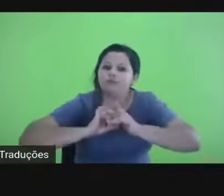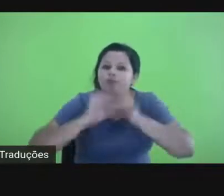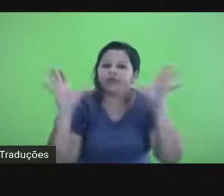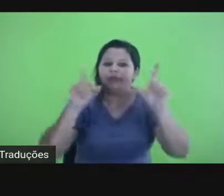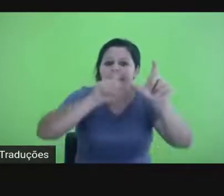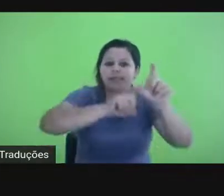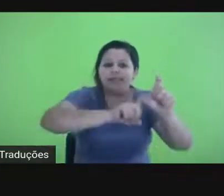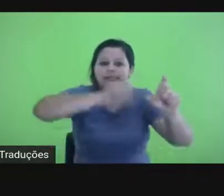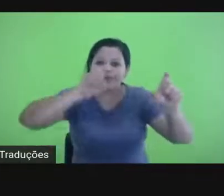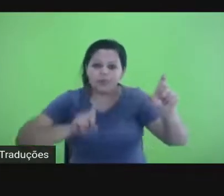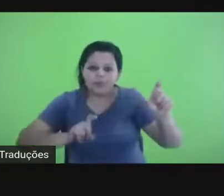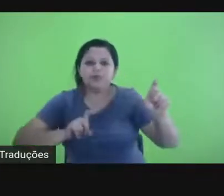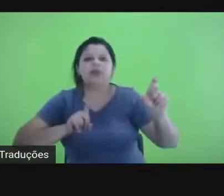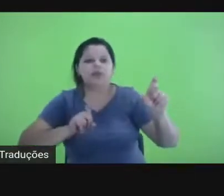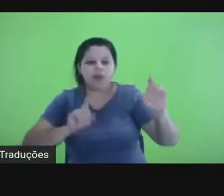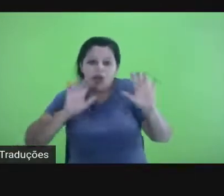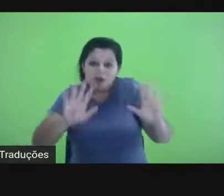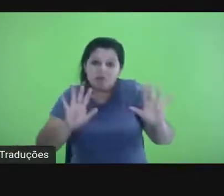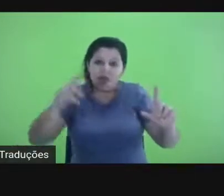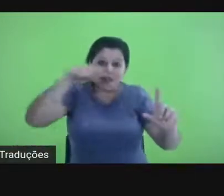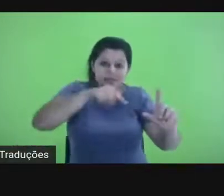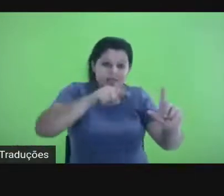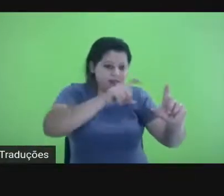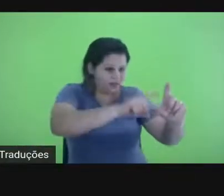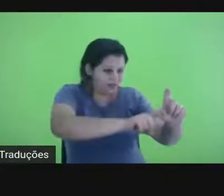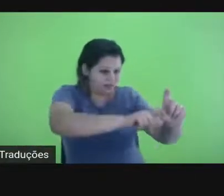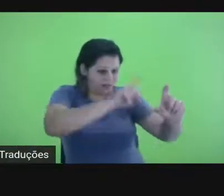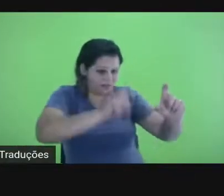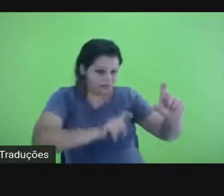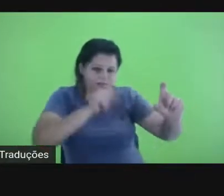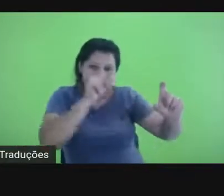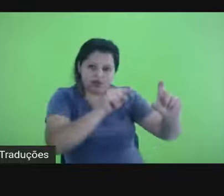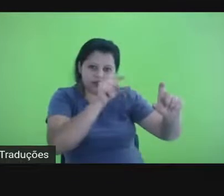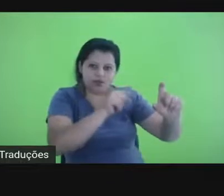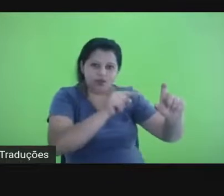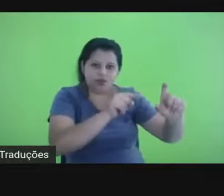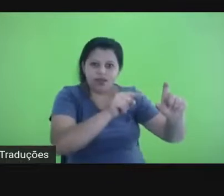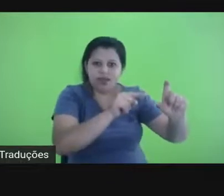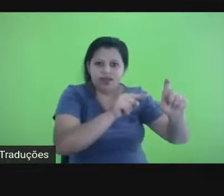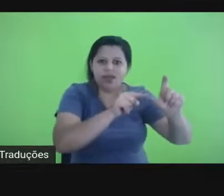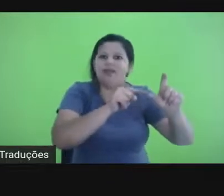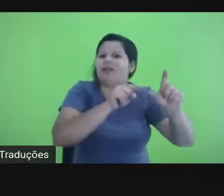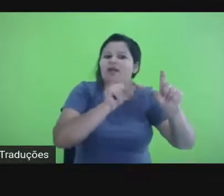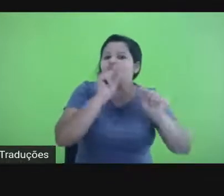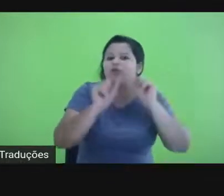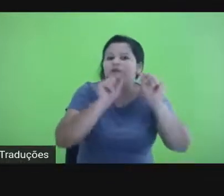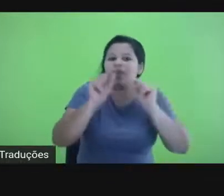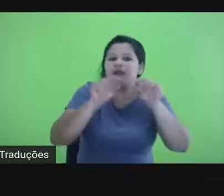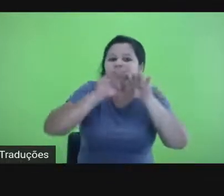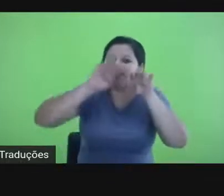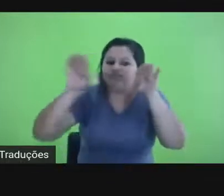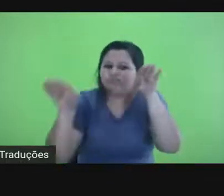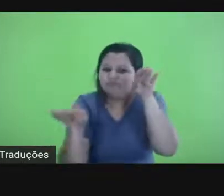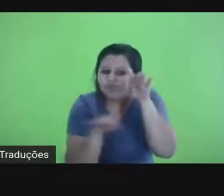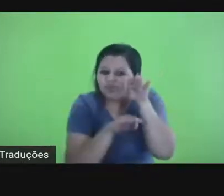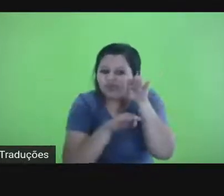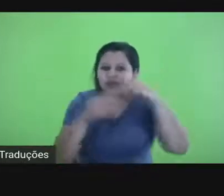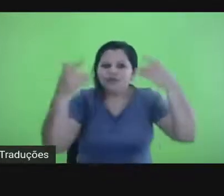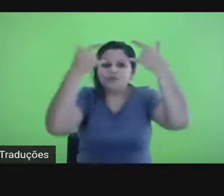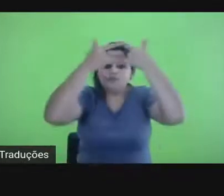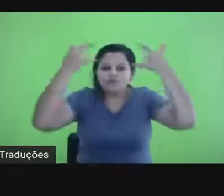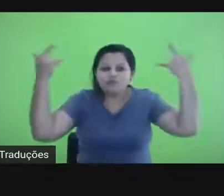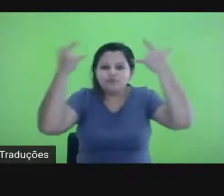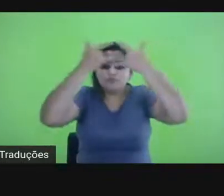essa independência ela está atrelada aos meios de produção, aos meios de exploração.